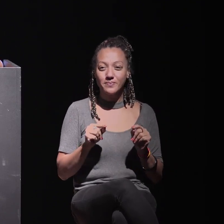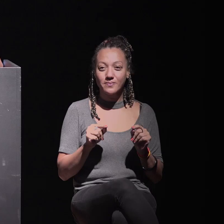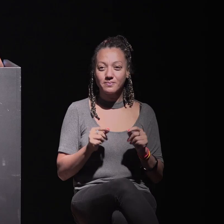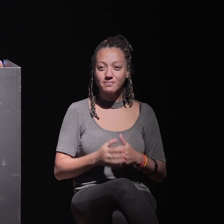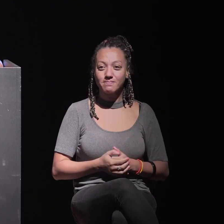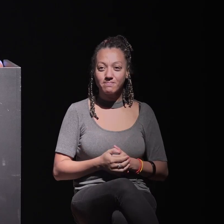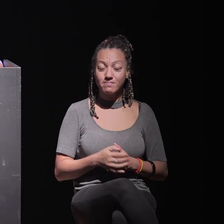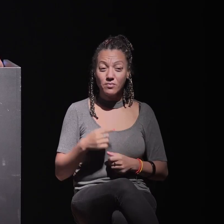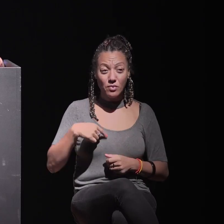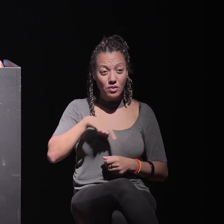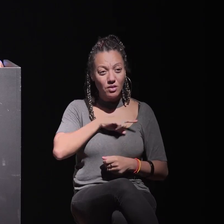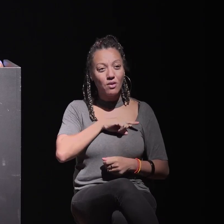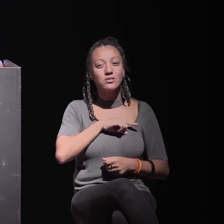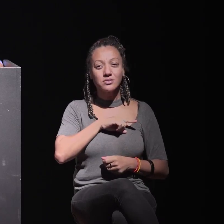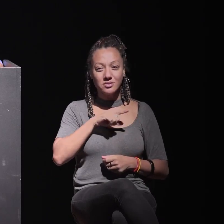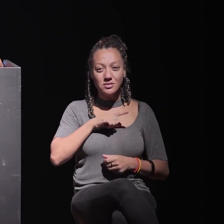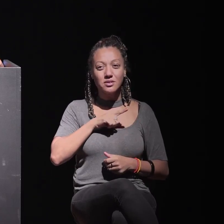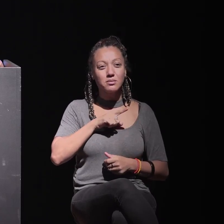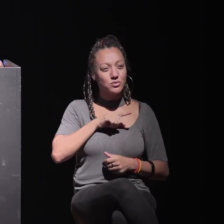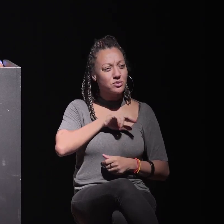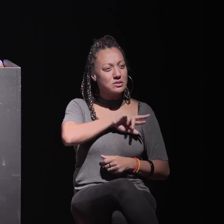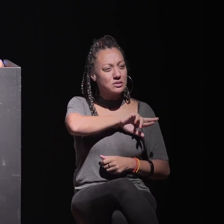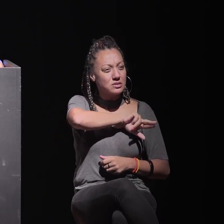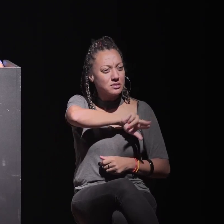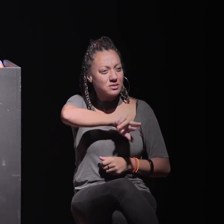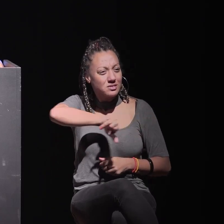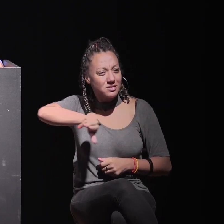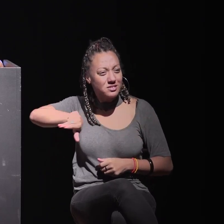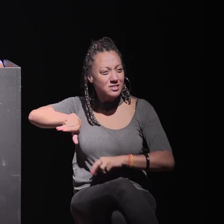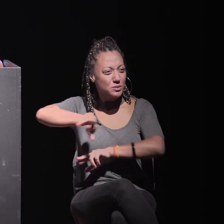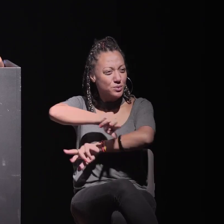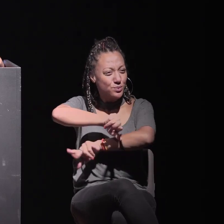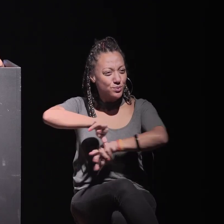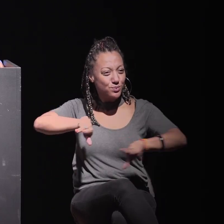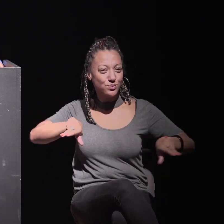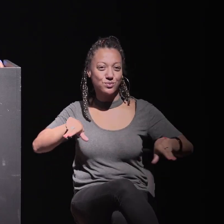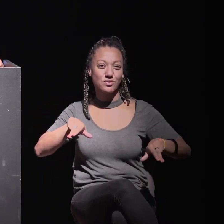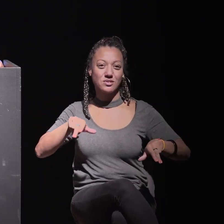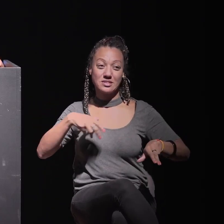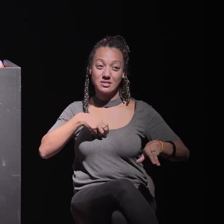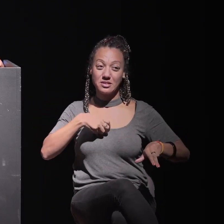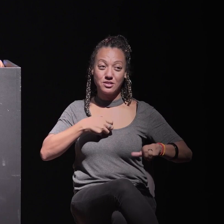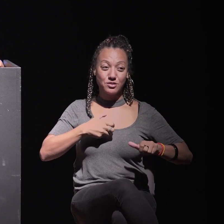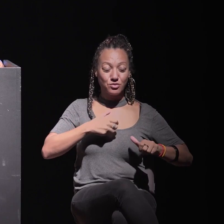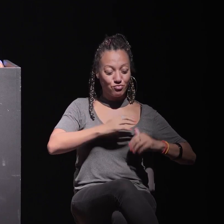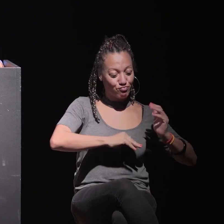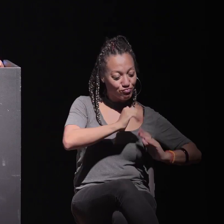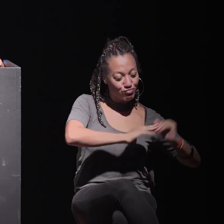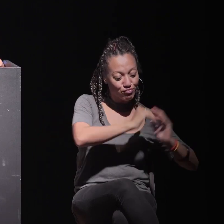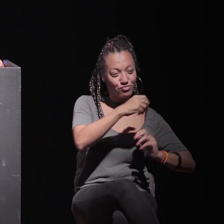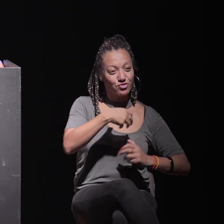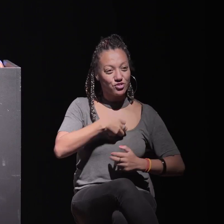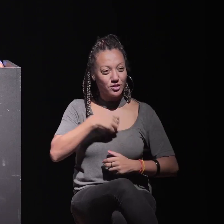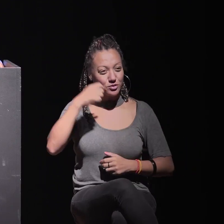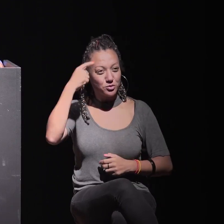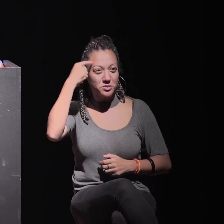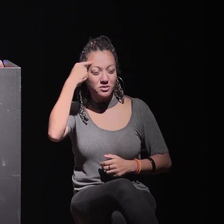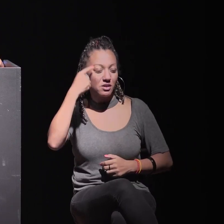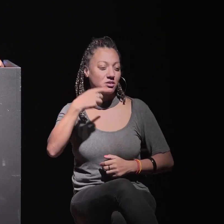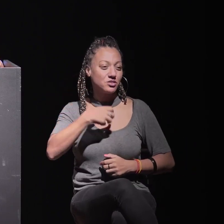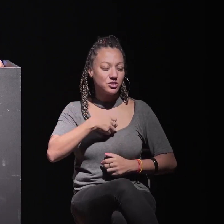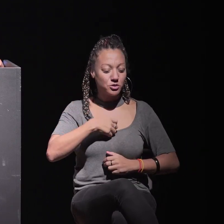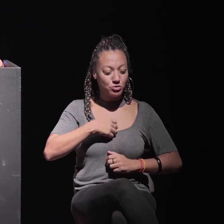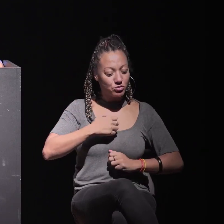quanto nós somos diversas, o quanto nós somos plurais na nossa atuação, na nossa construção